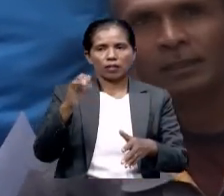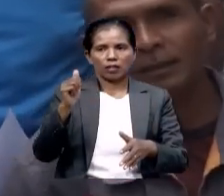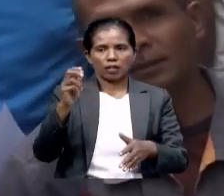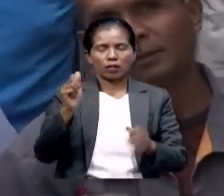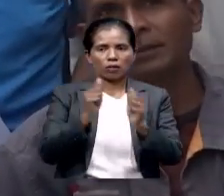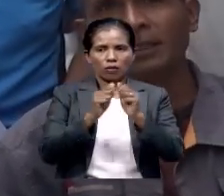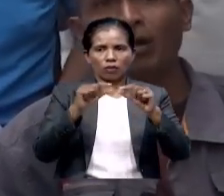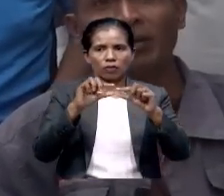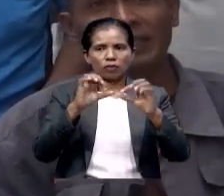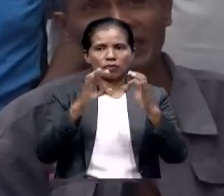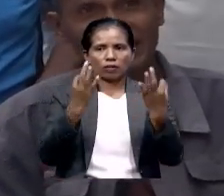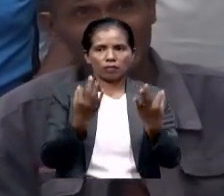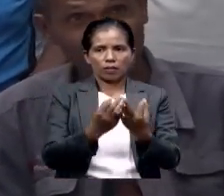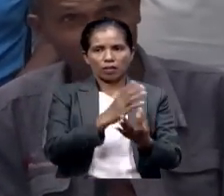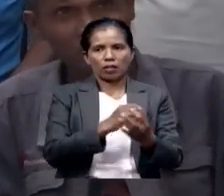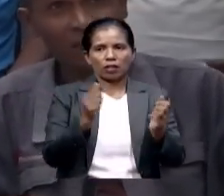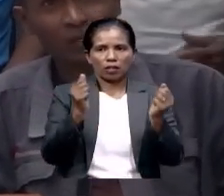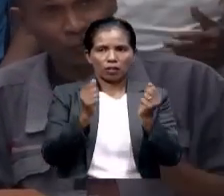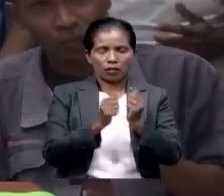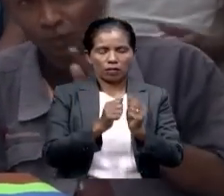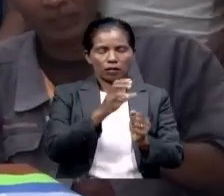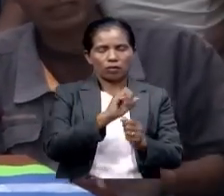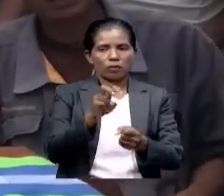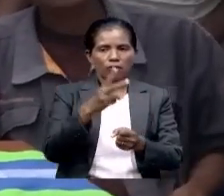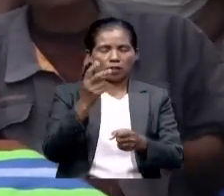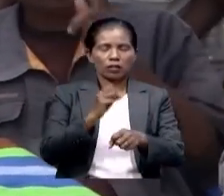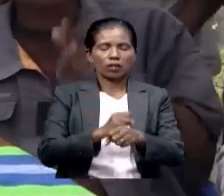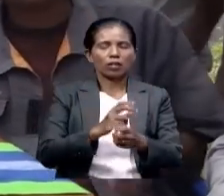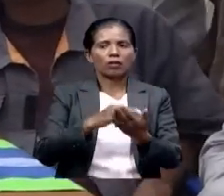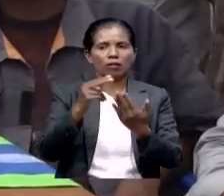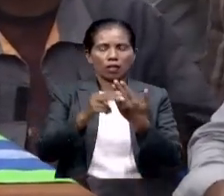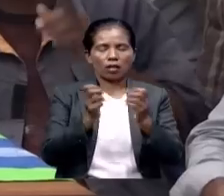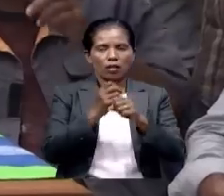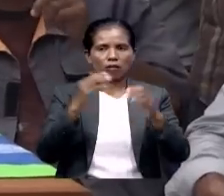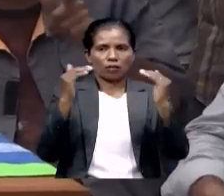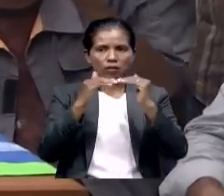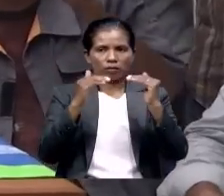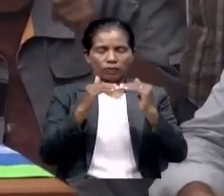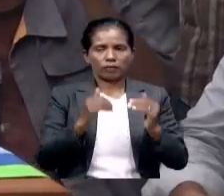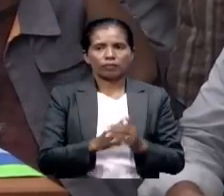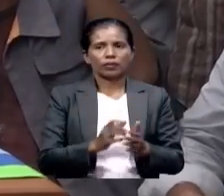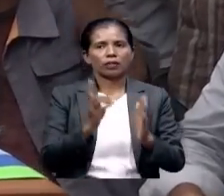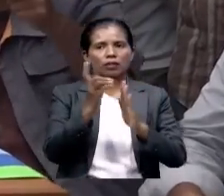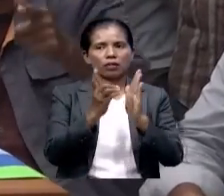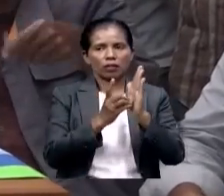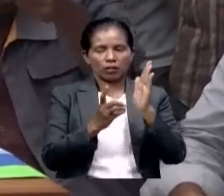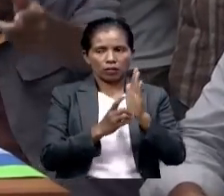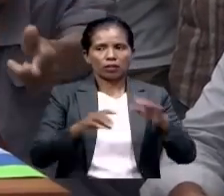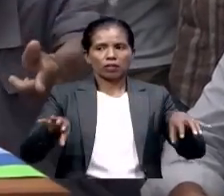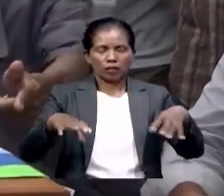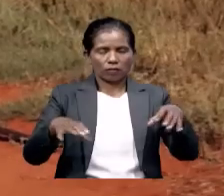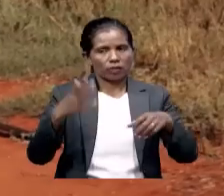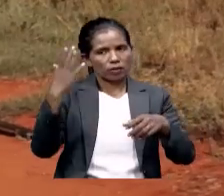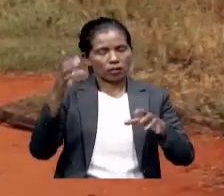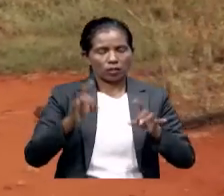família, ramuto com parte do Comitê 12 de novembro mos, halo conferência imprensa. Tirar os trabalhadores timoruan neve serviço e